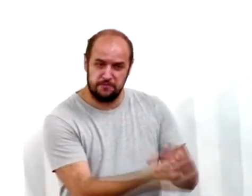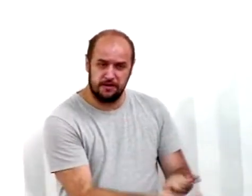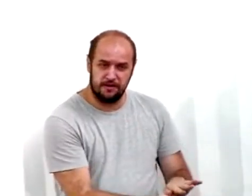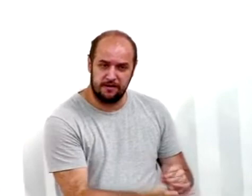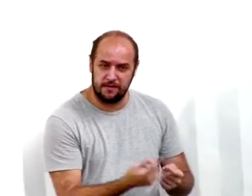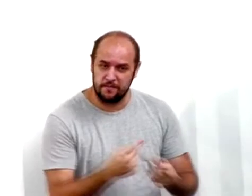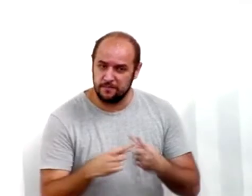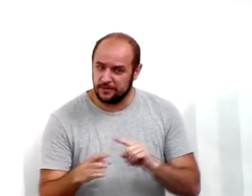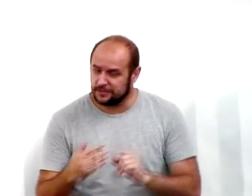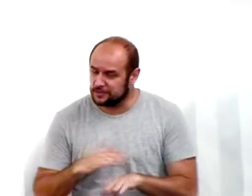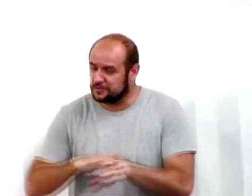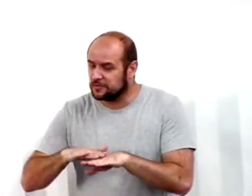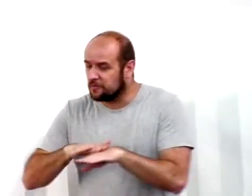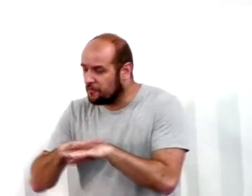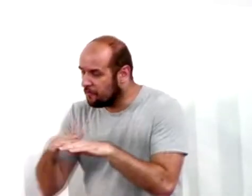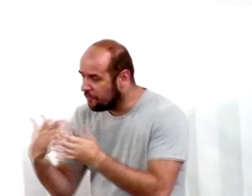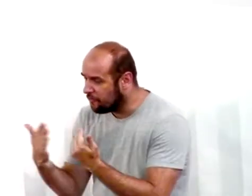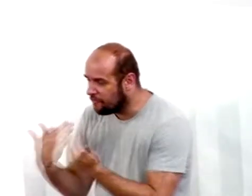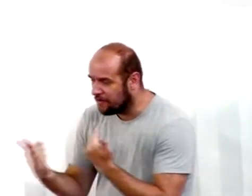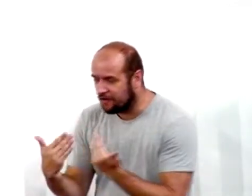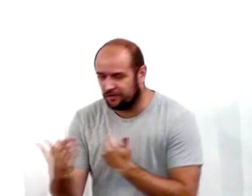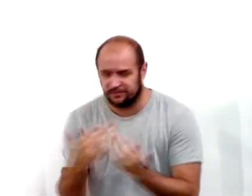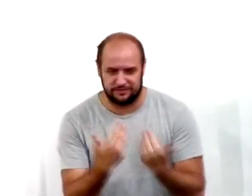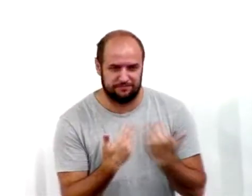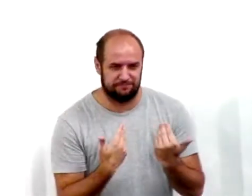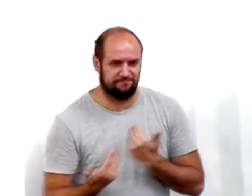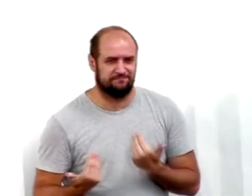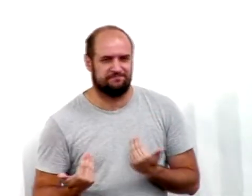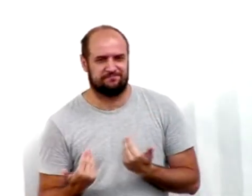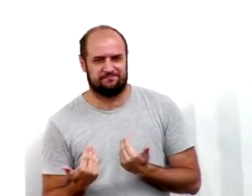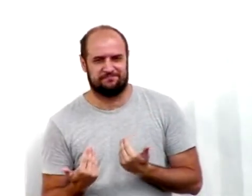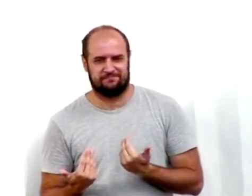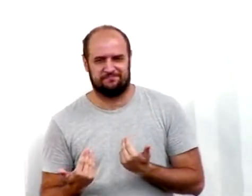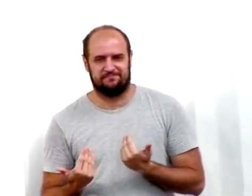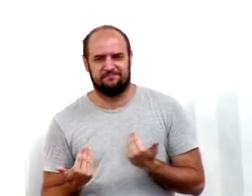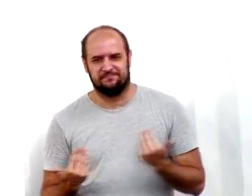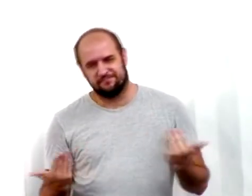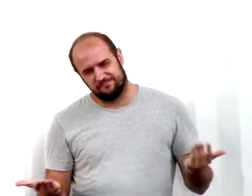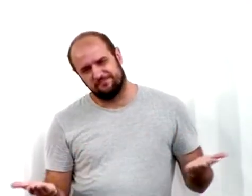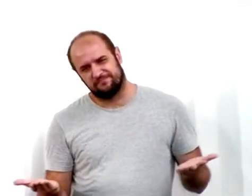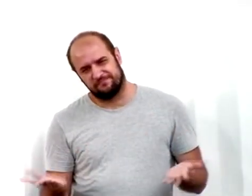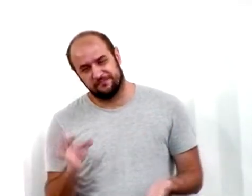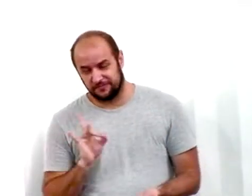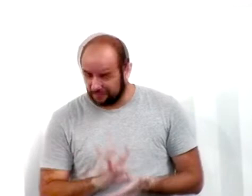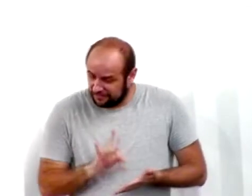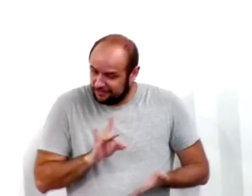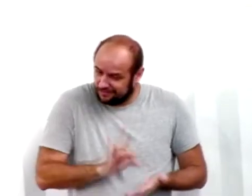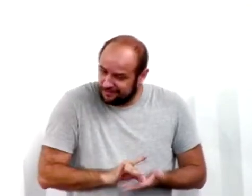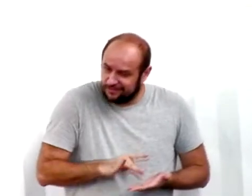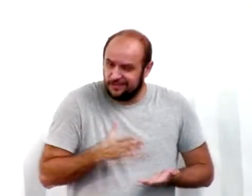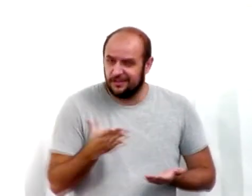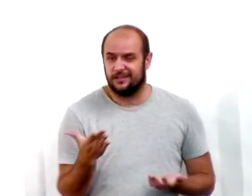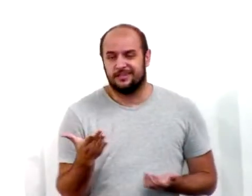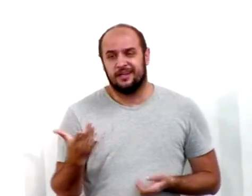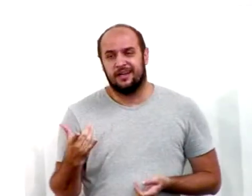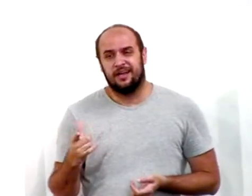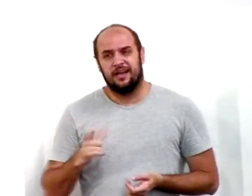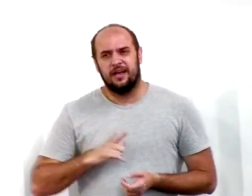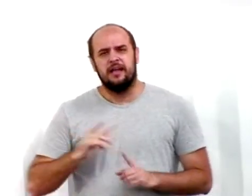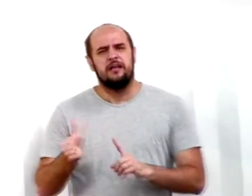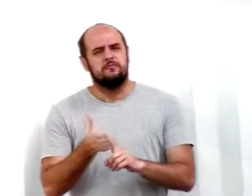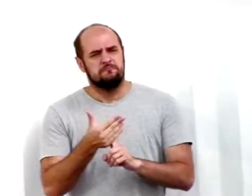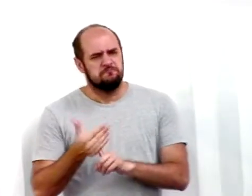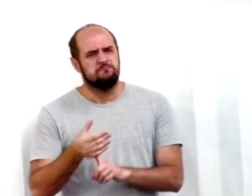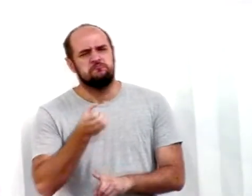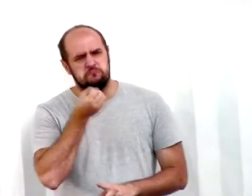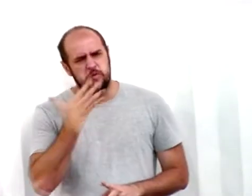mas um com o outro. Um com o outro. Não é verdade, queridos, que essas tecnologias que